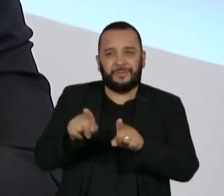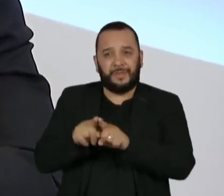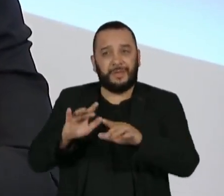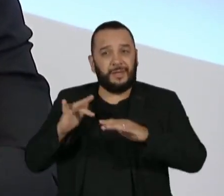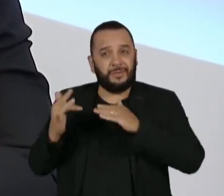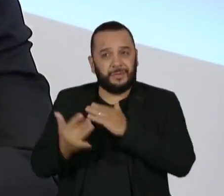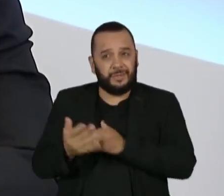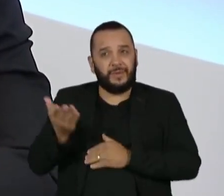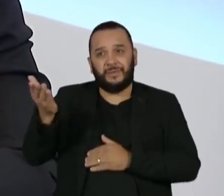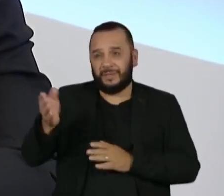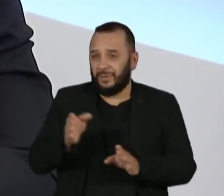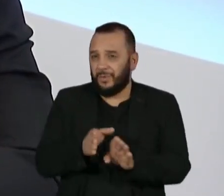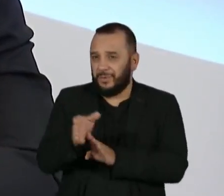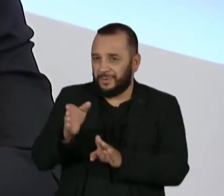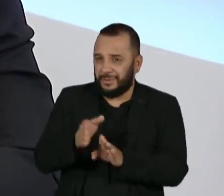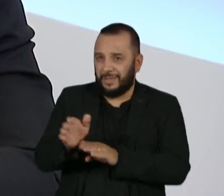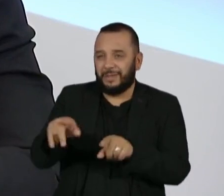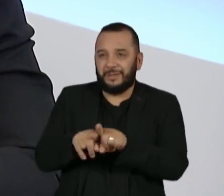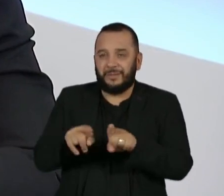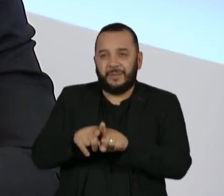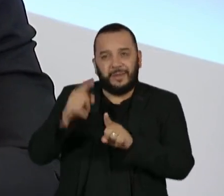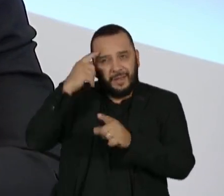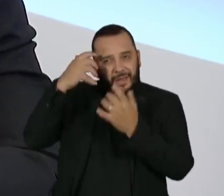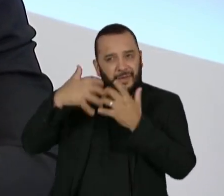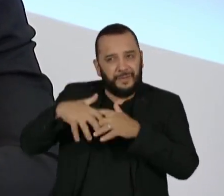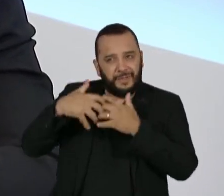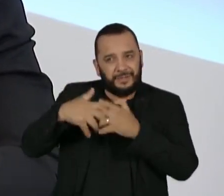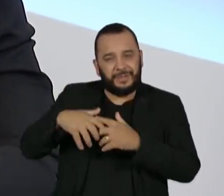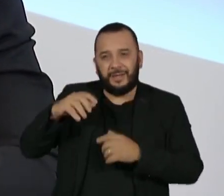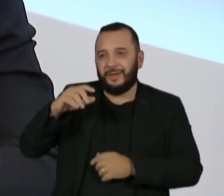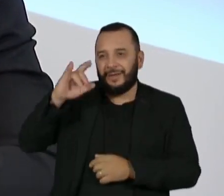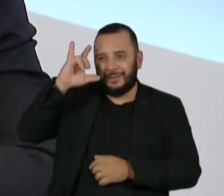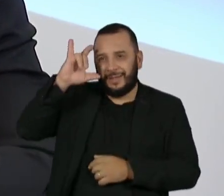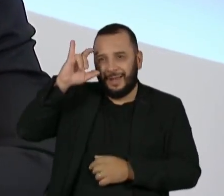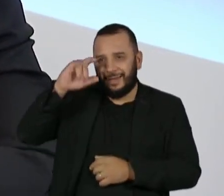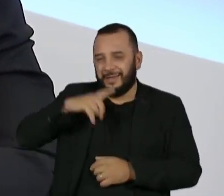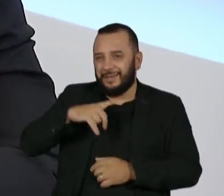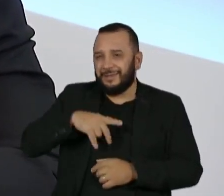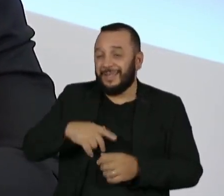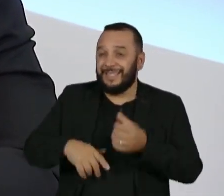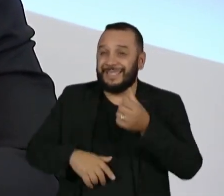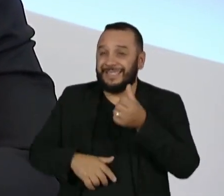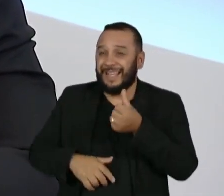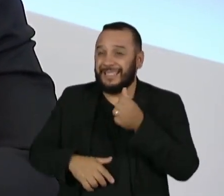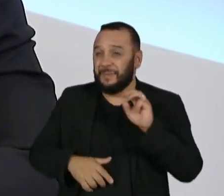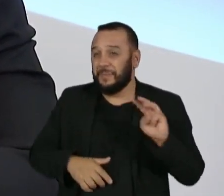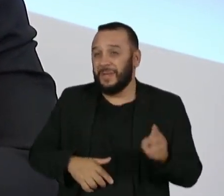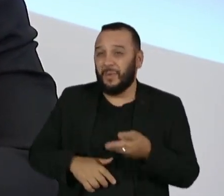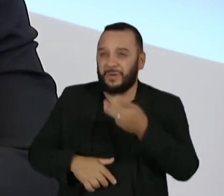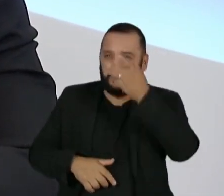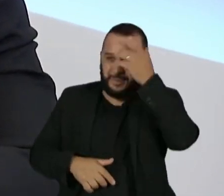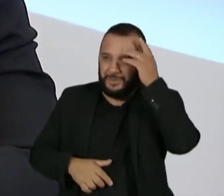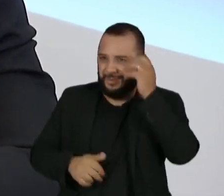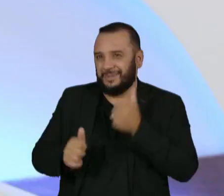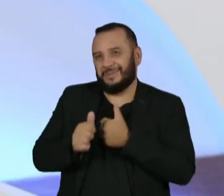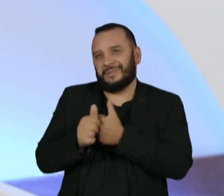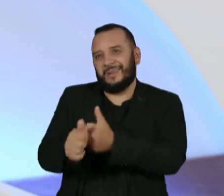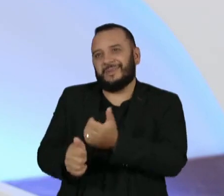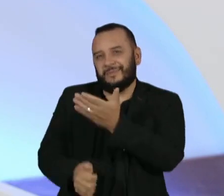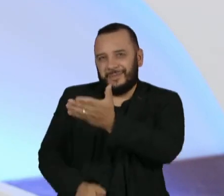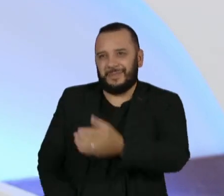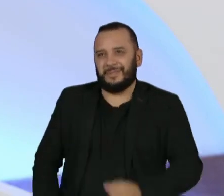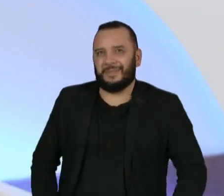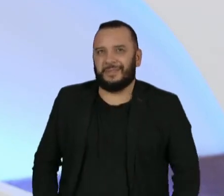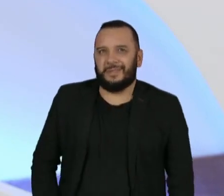alguns conselhos algumas reflexões ali no Instagram tem mais ou quase Seis Milhões ali de seguidores com fenômeno eu queria entender